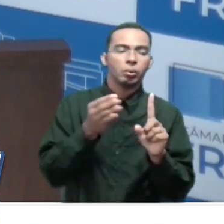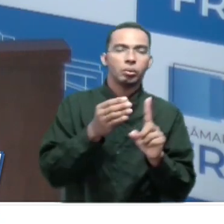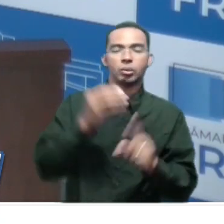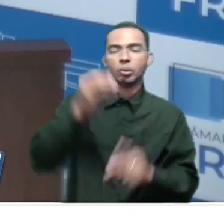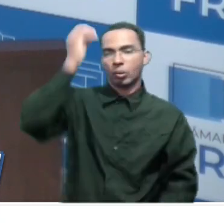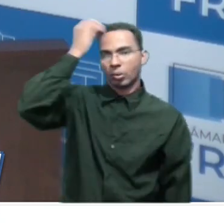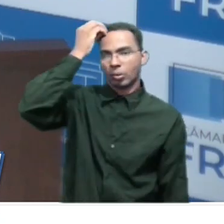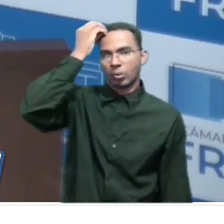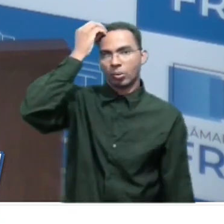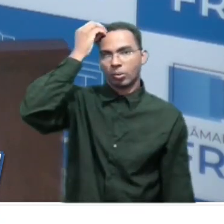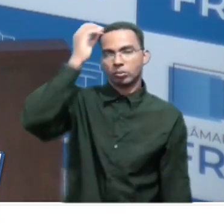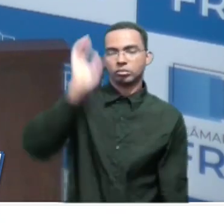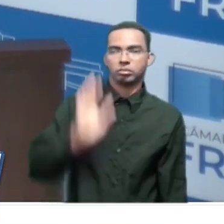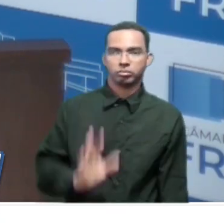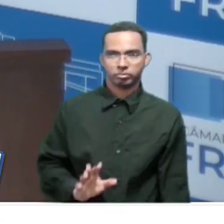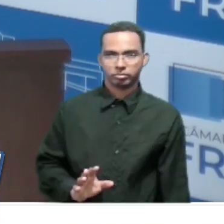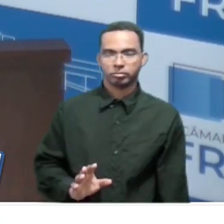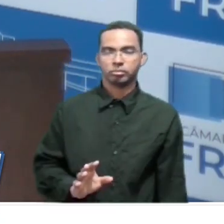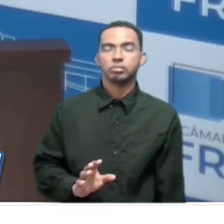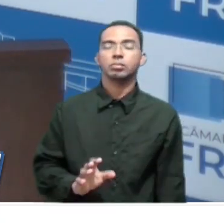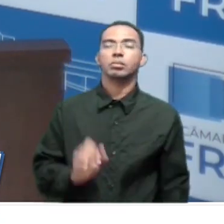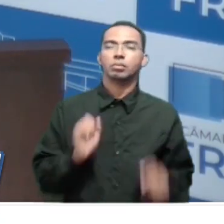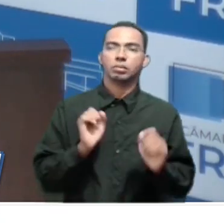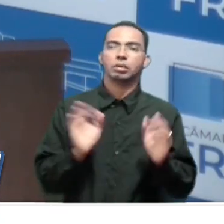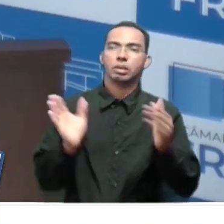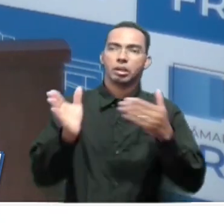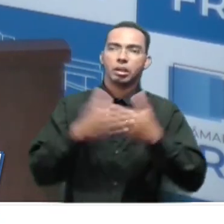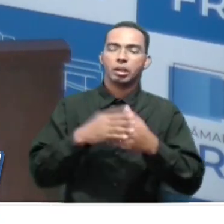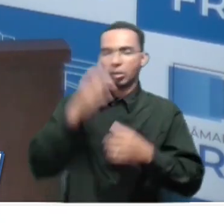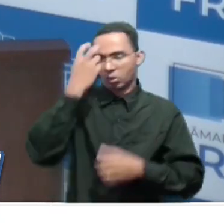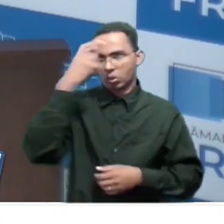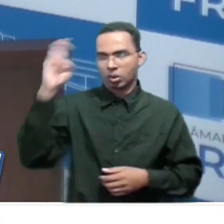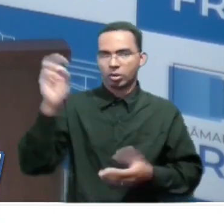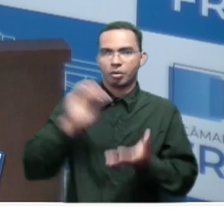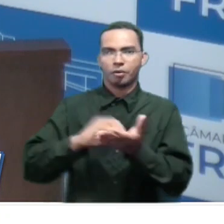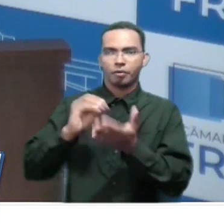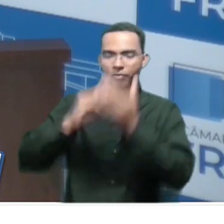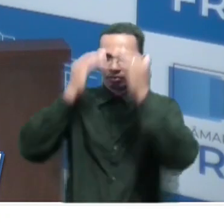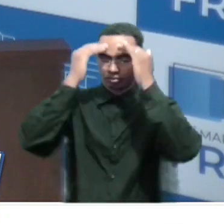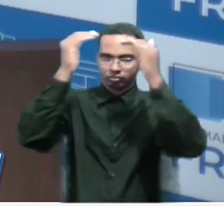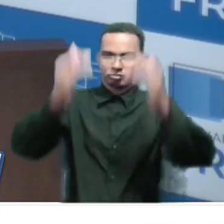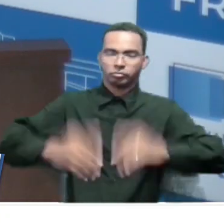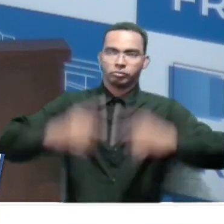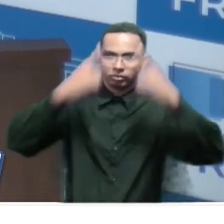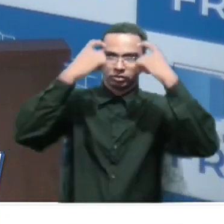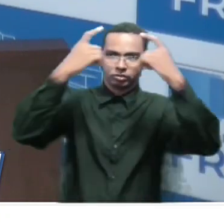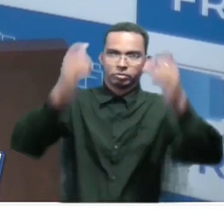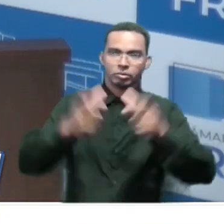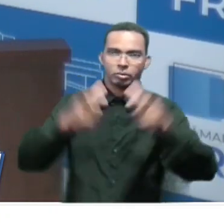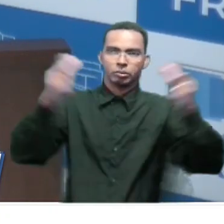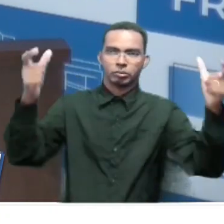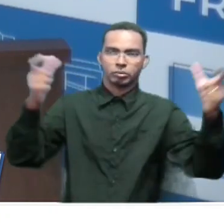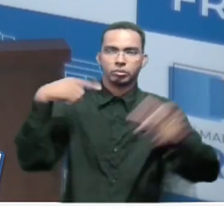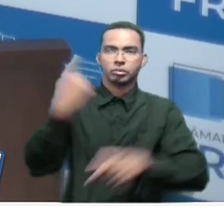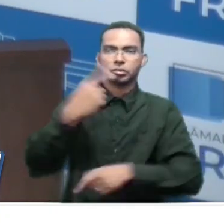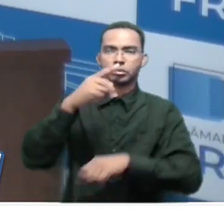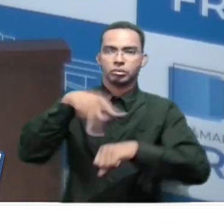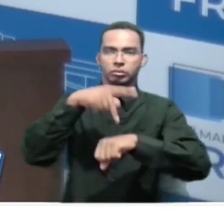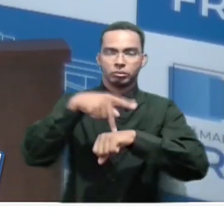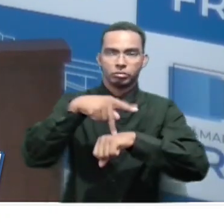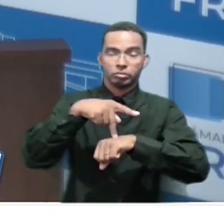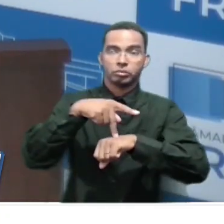em vítima. Que cesse a cultura da intolerância e da violência crescente em nosso país. E que